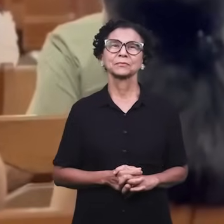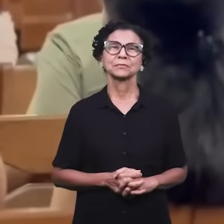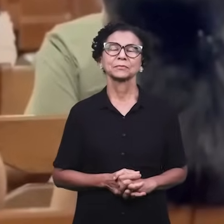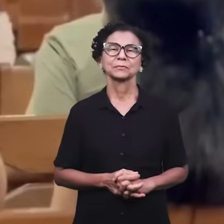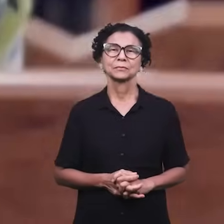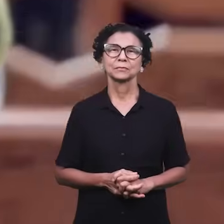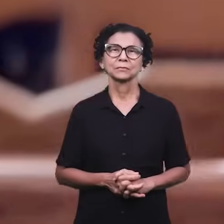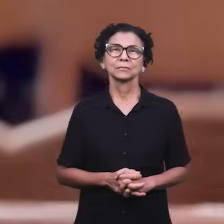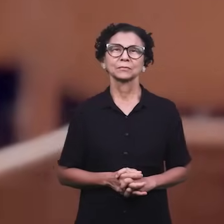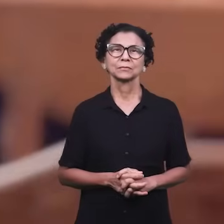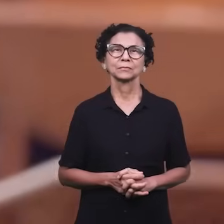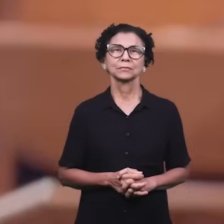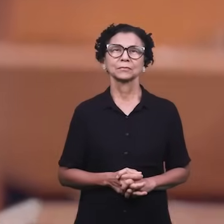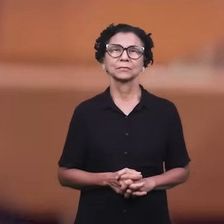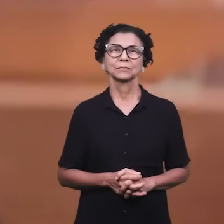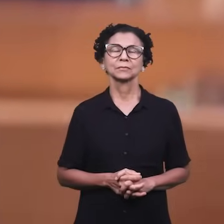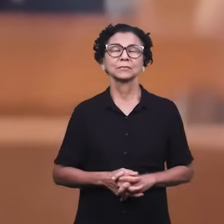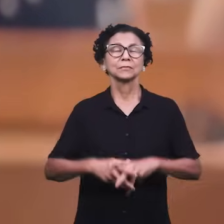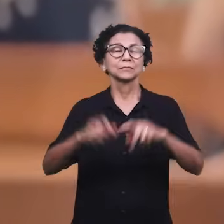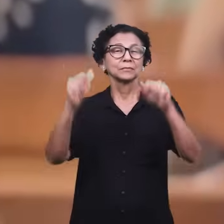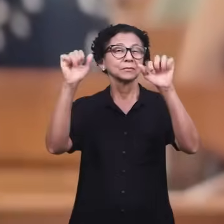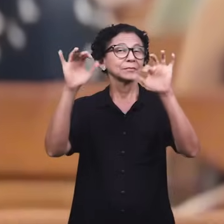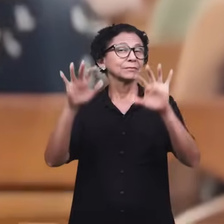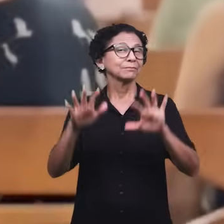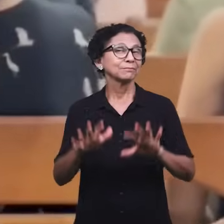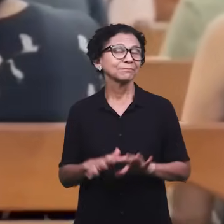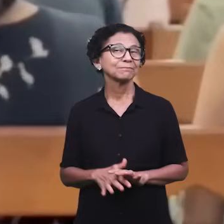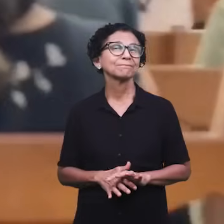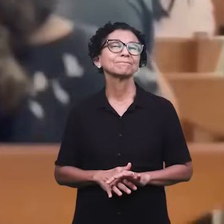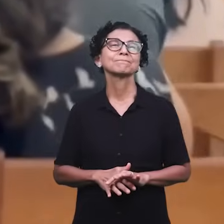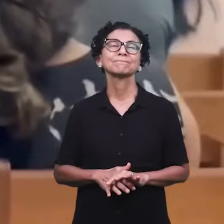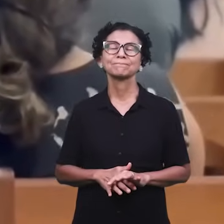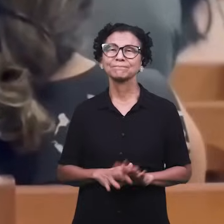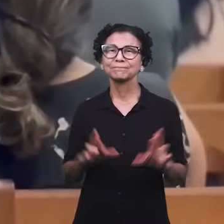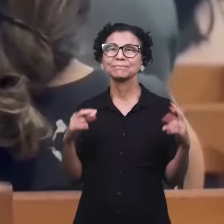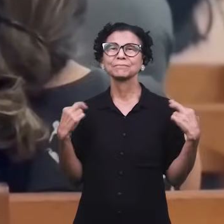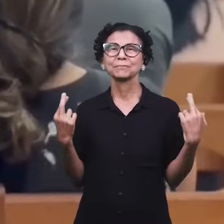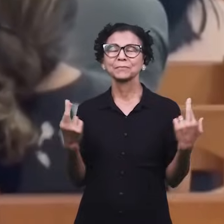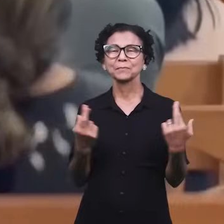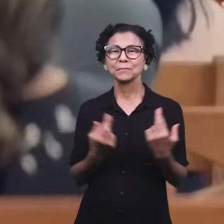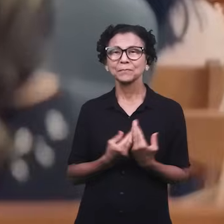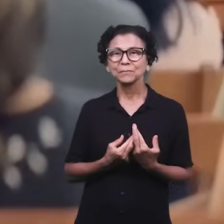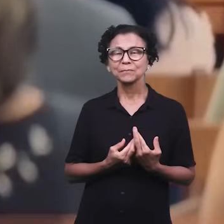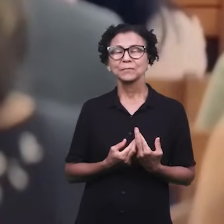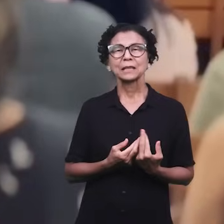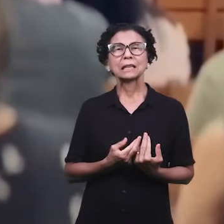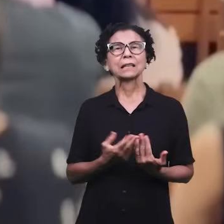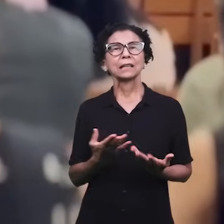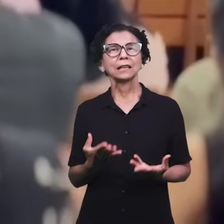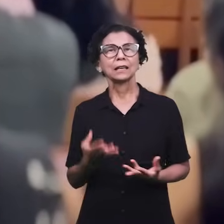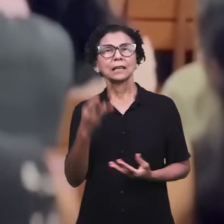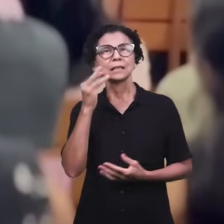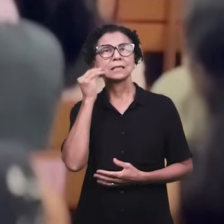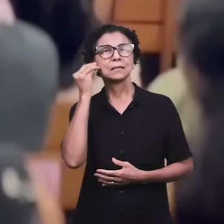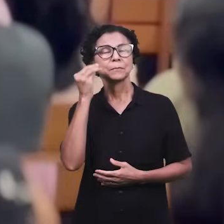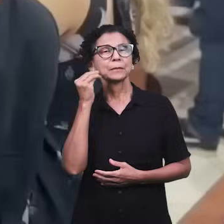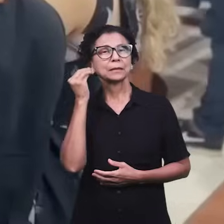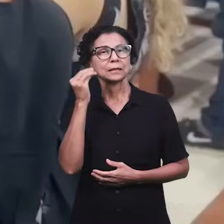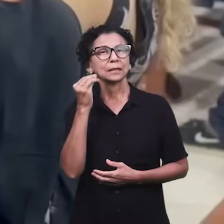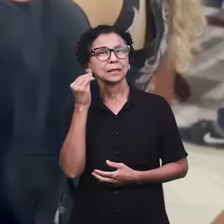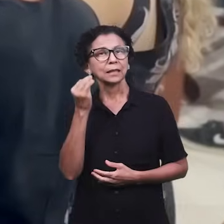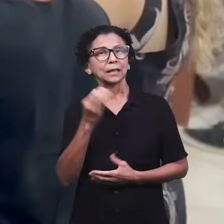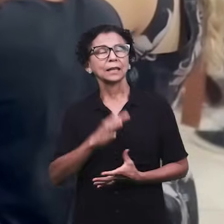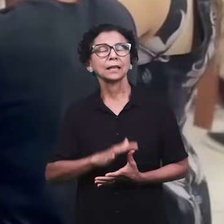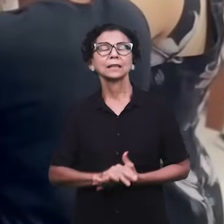olha, foi assim uma bênção muito grande. Nós falamos um pouco da experiência de Isaac,